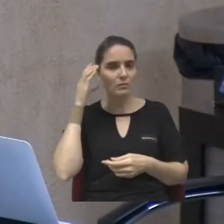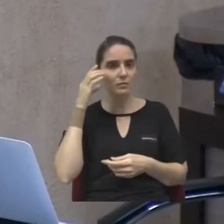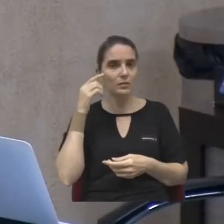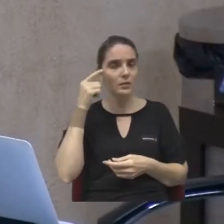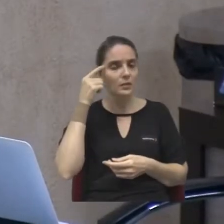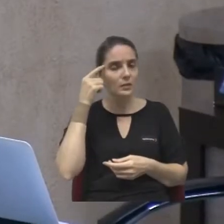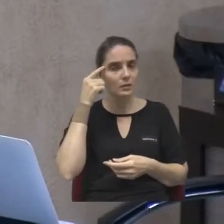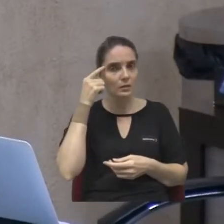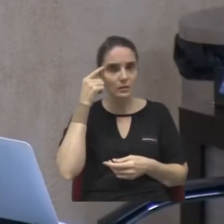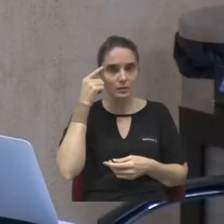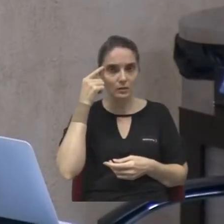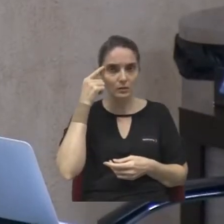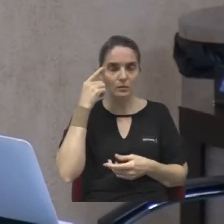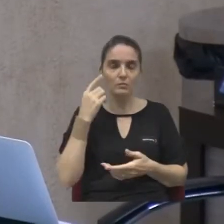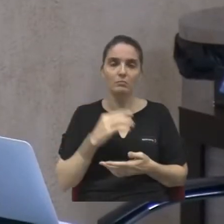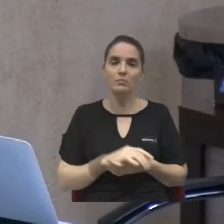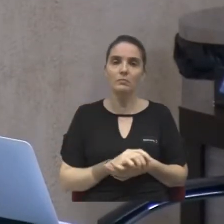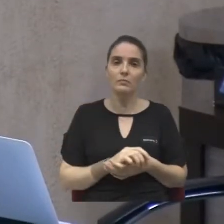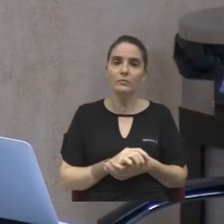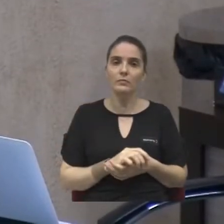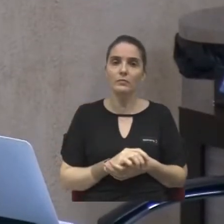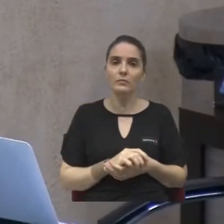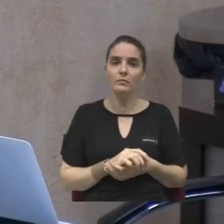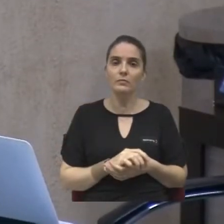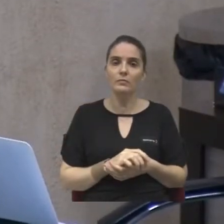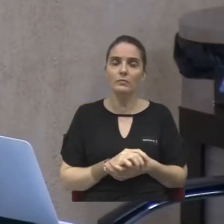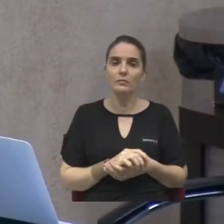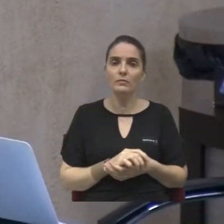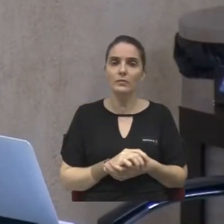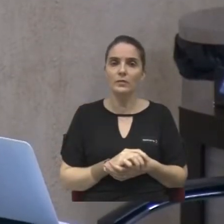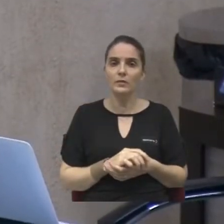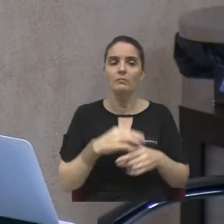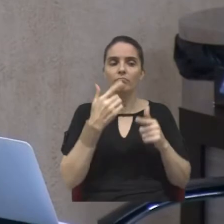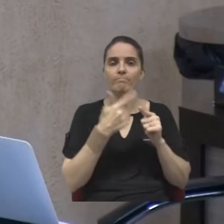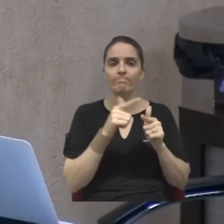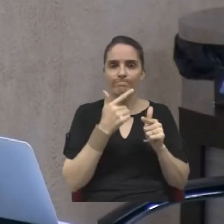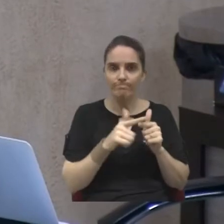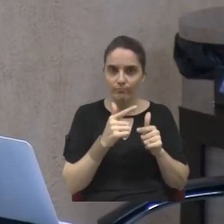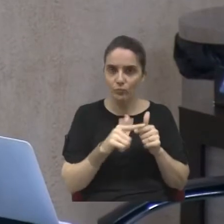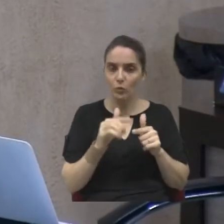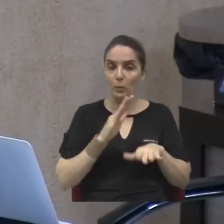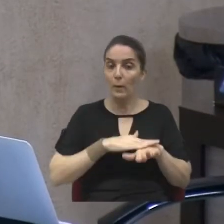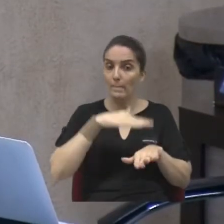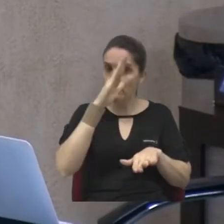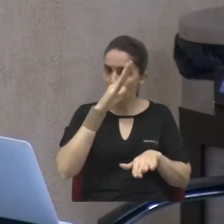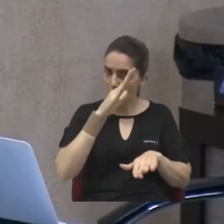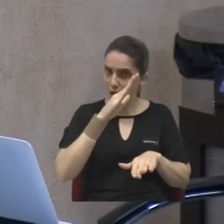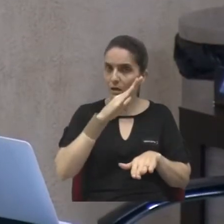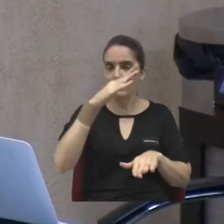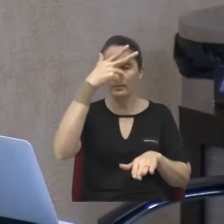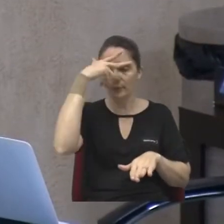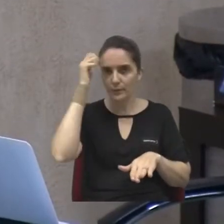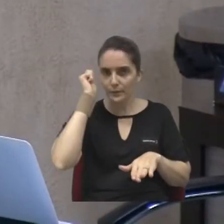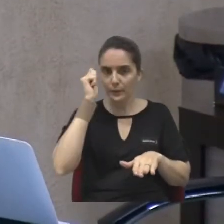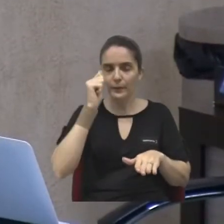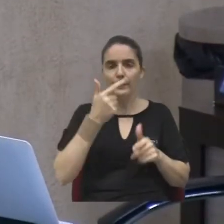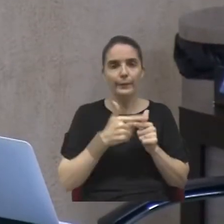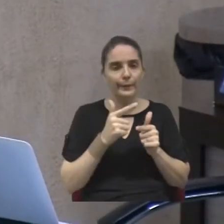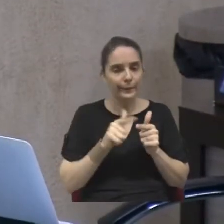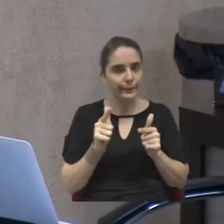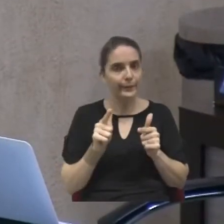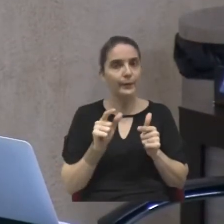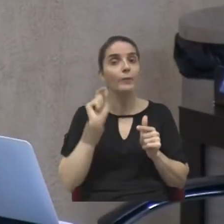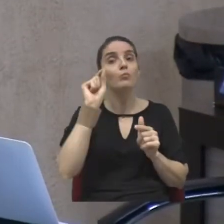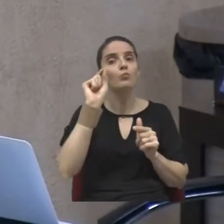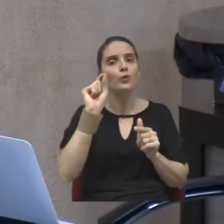da matéria, mas é que a pasta mais problemática da secretaria, da prefeitura hoje, do Poder Executivo, é a